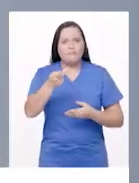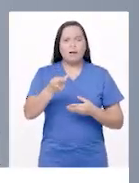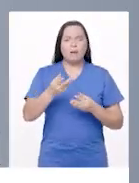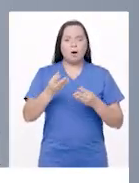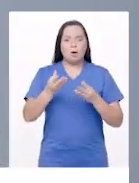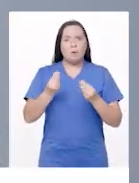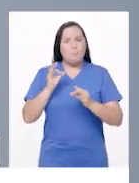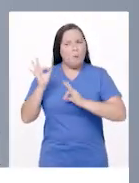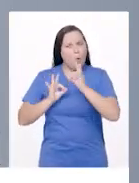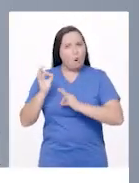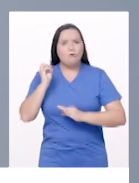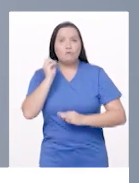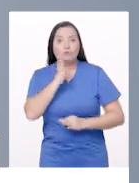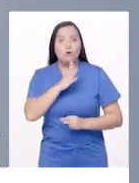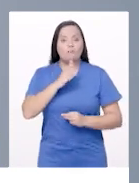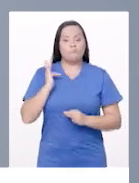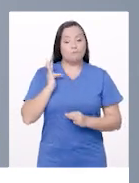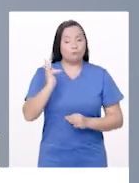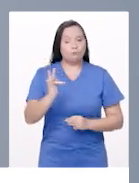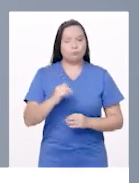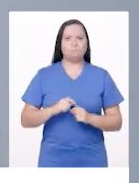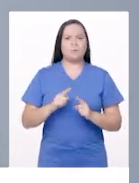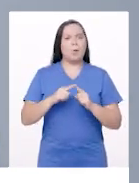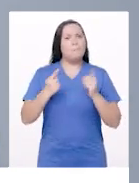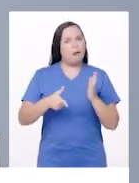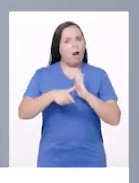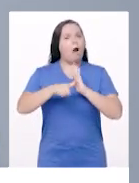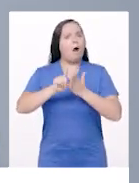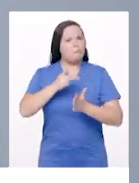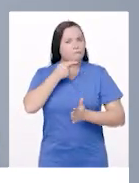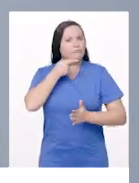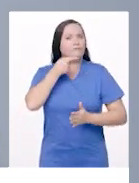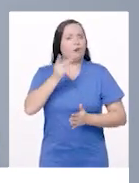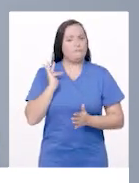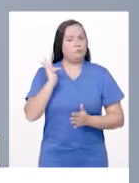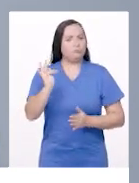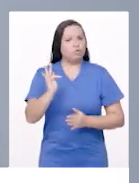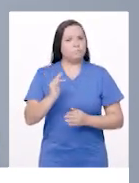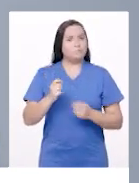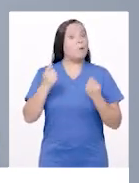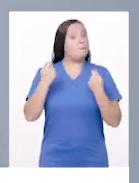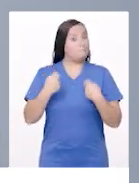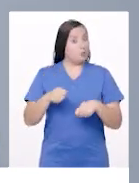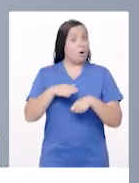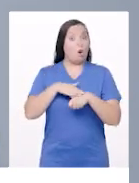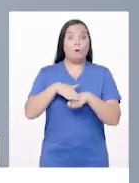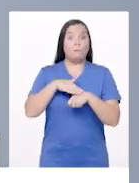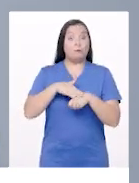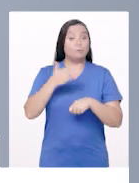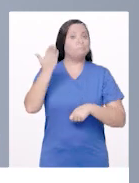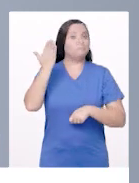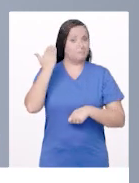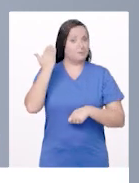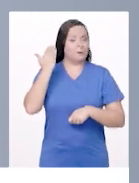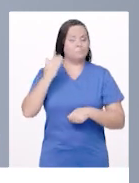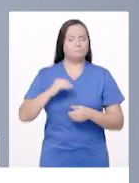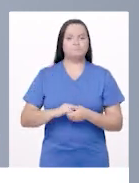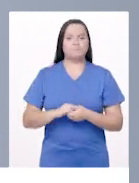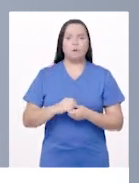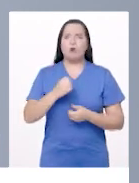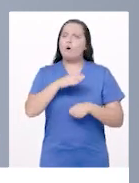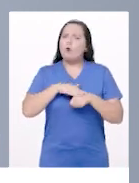série de propostas inovadoras para o nosso futuro. Mas antes de falar sobre o futuro, precisamos conversar um pouco sobre o passado.